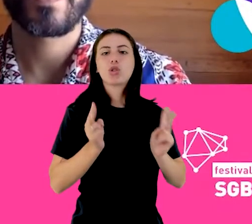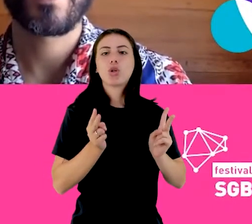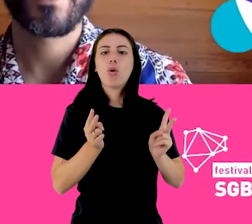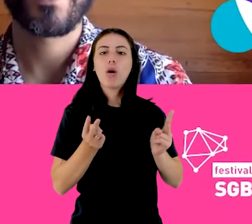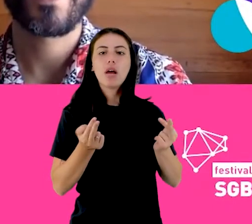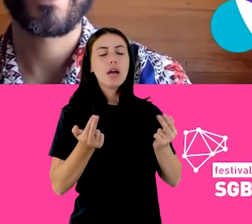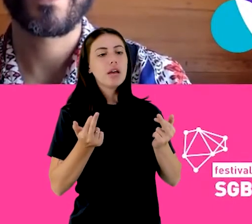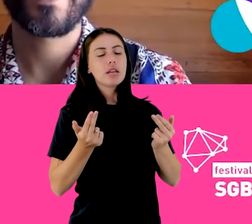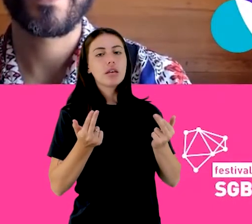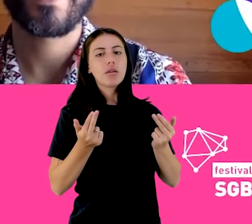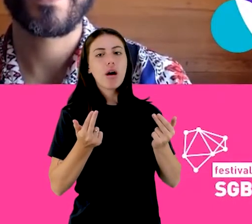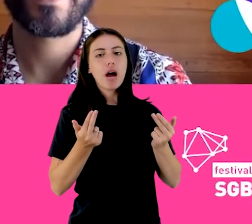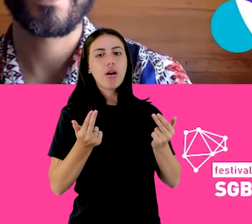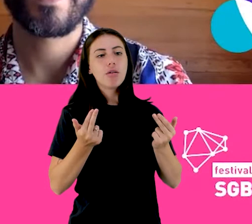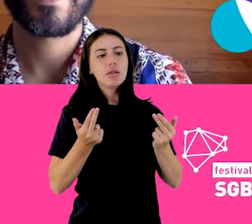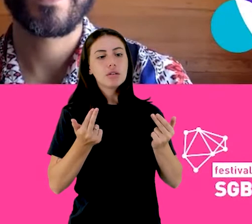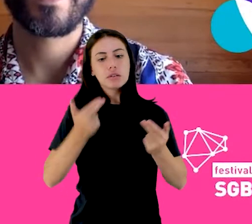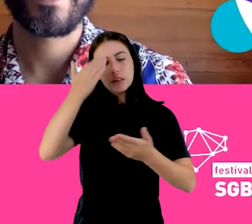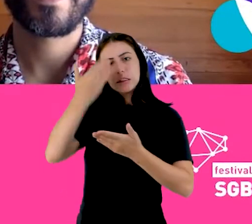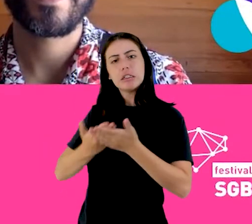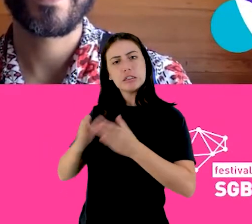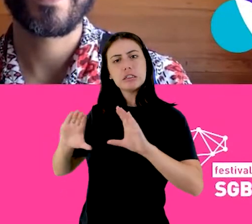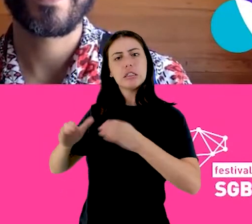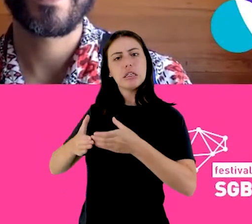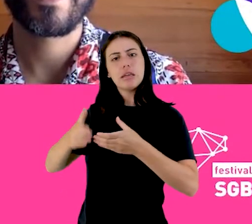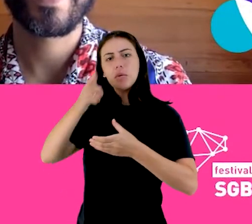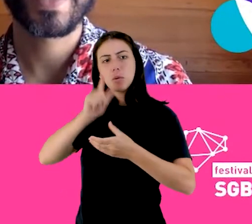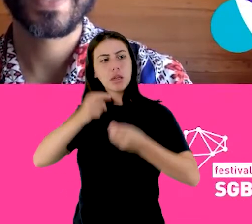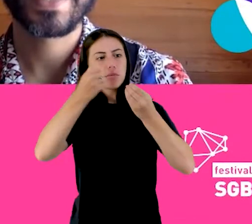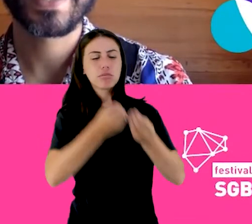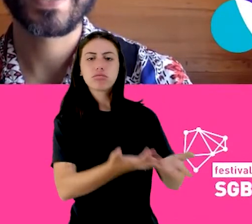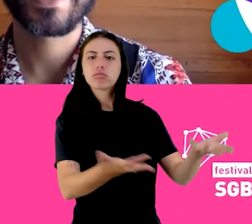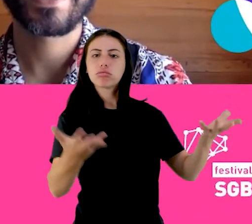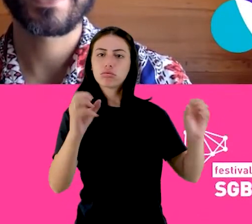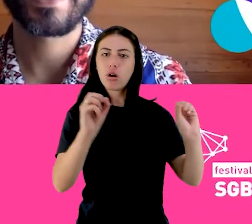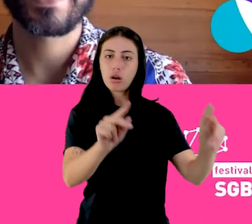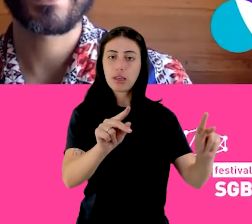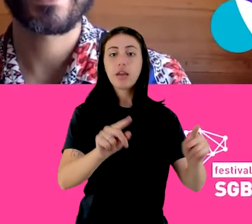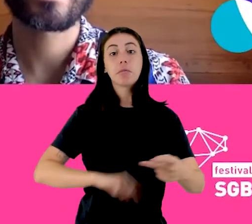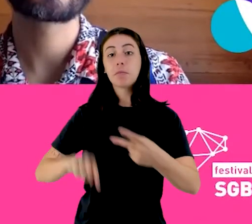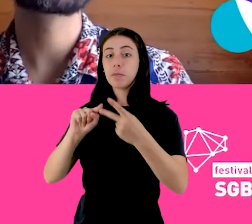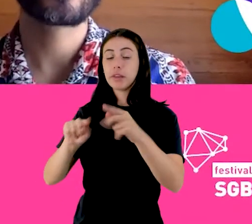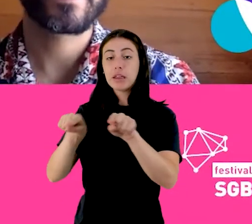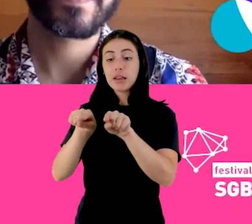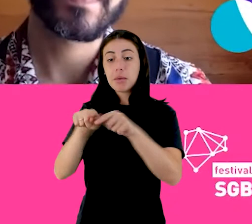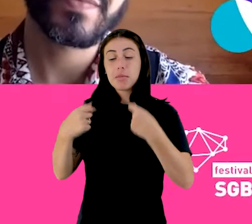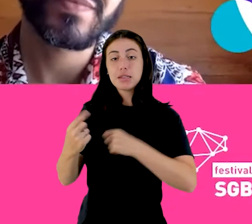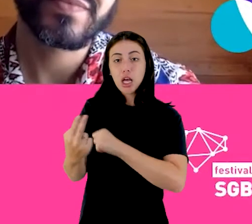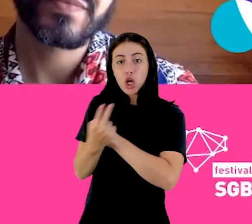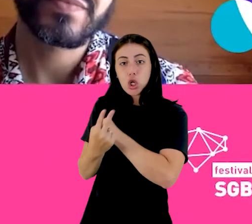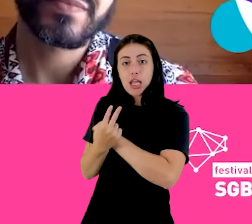quem entra nessa profissão, tem dois cuidados. Um, de você ser resiliente e continuar